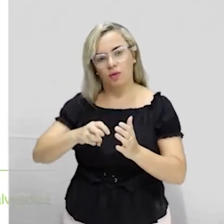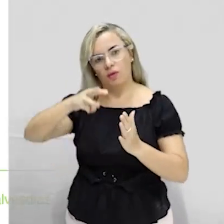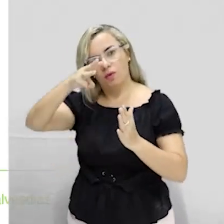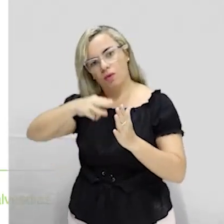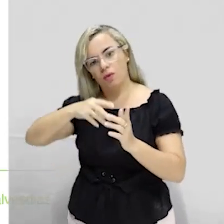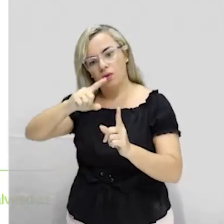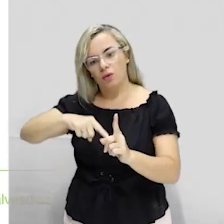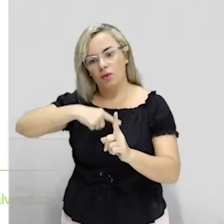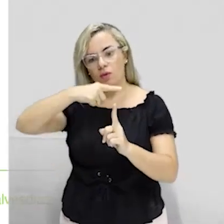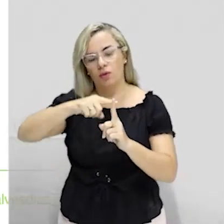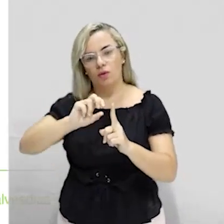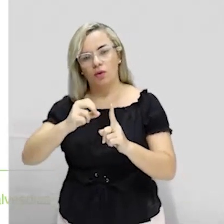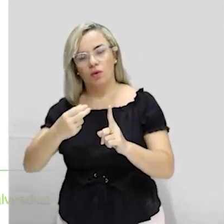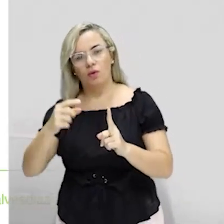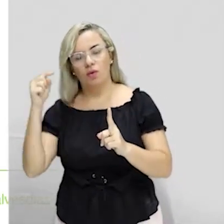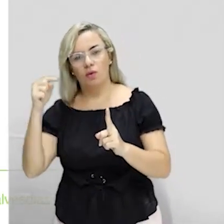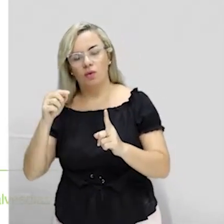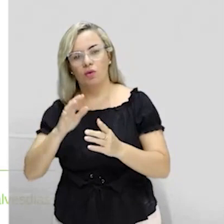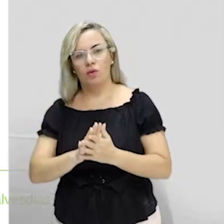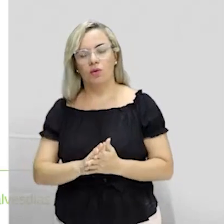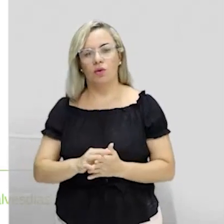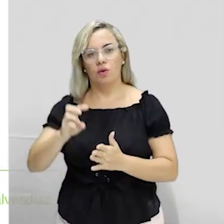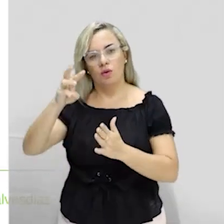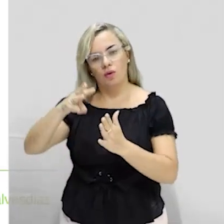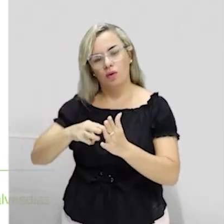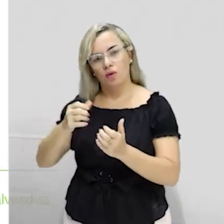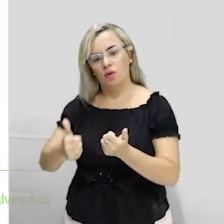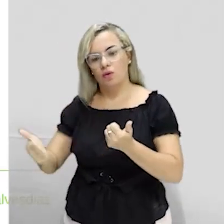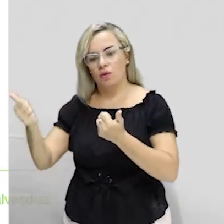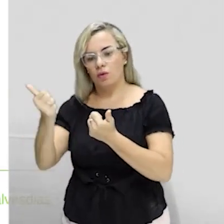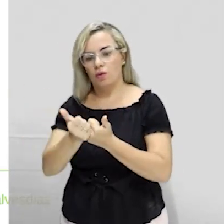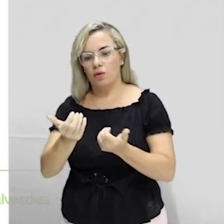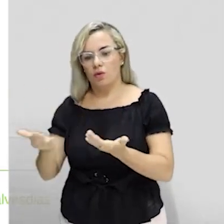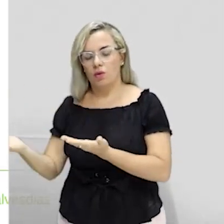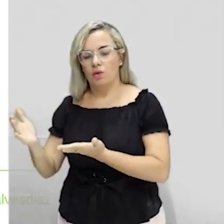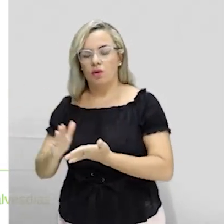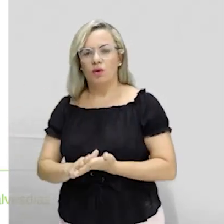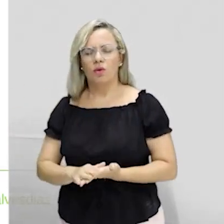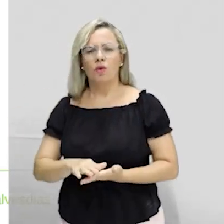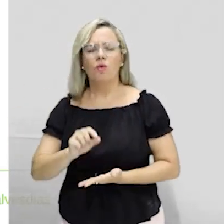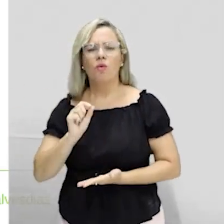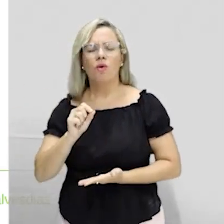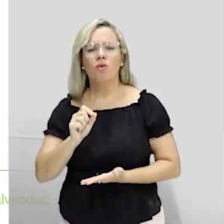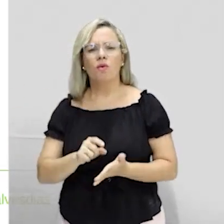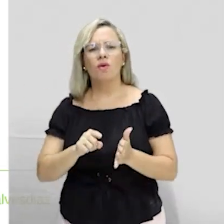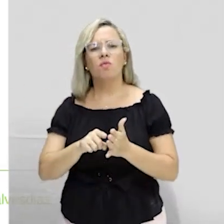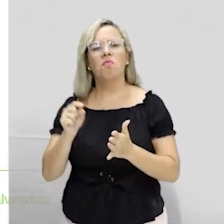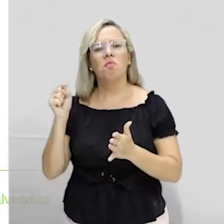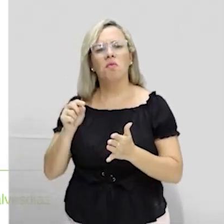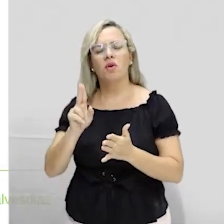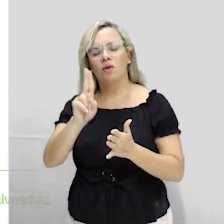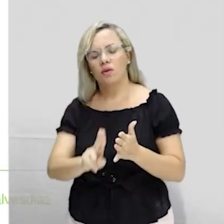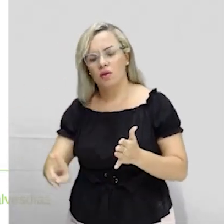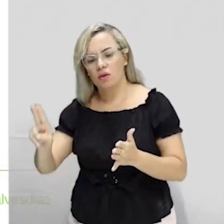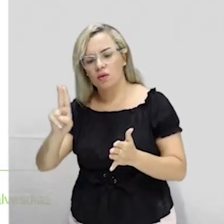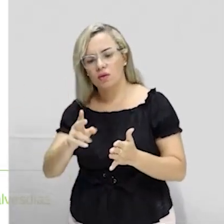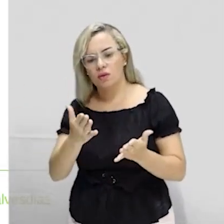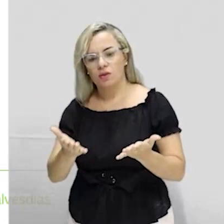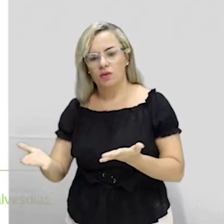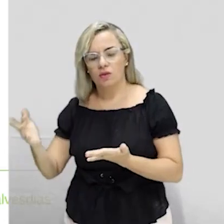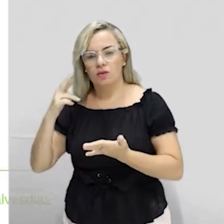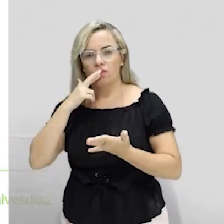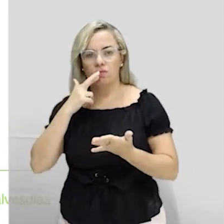da adição, ou você vai pelo método da substituição. Qual foi o método que nós utilizamos aqui? Aqui,